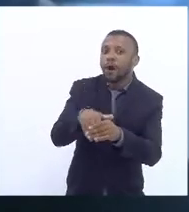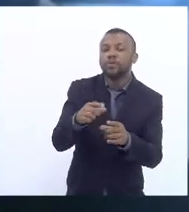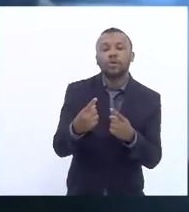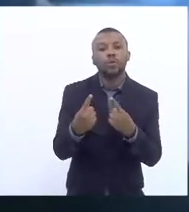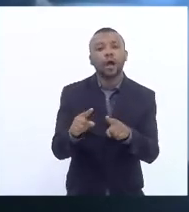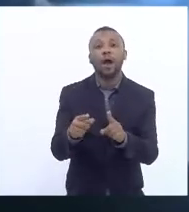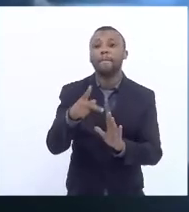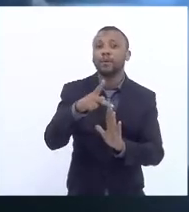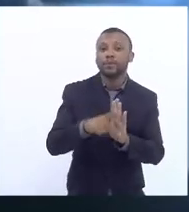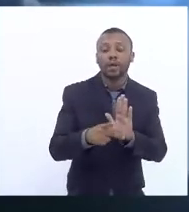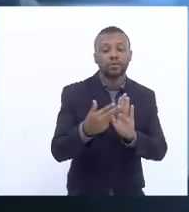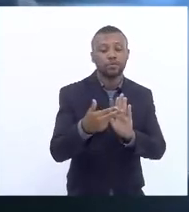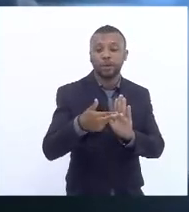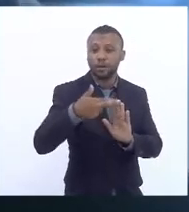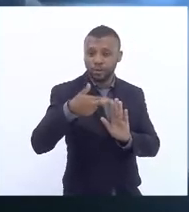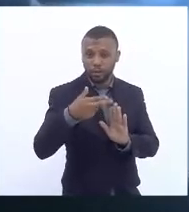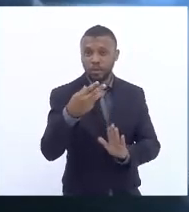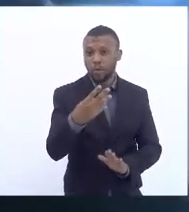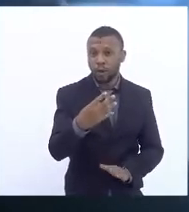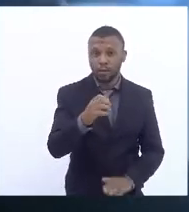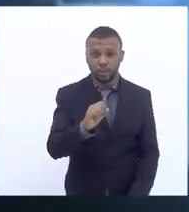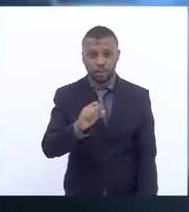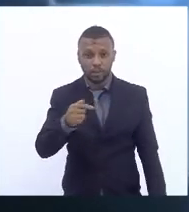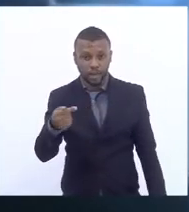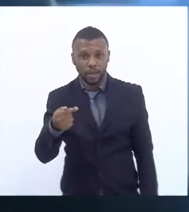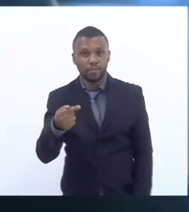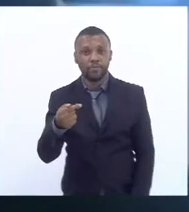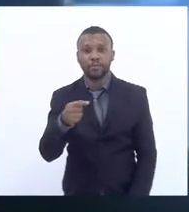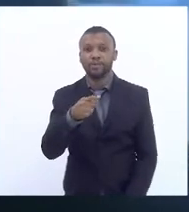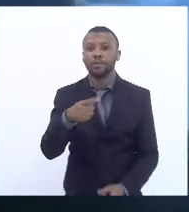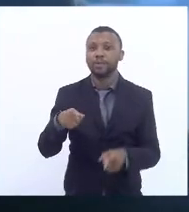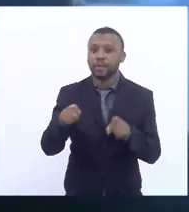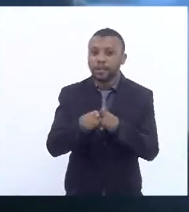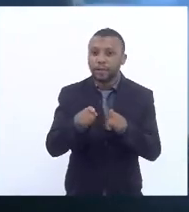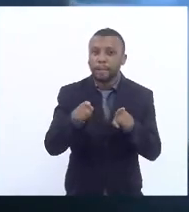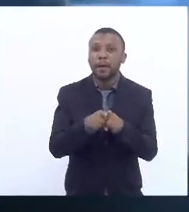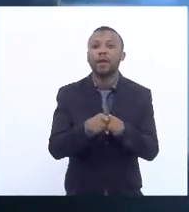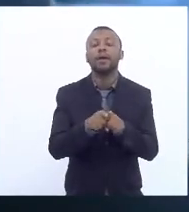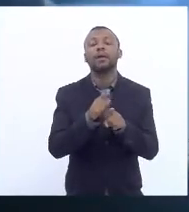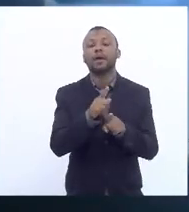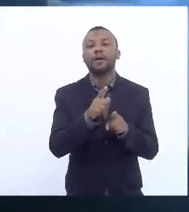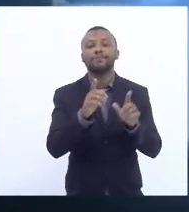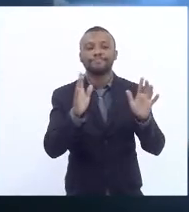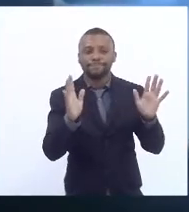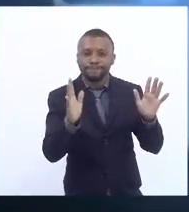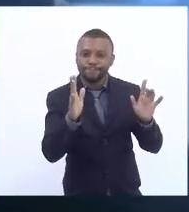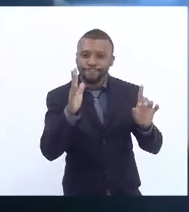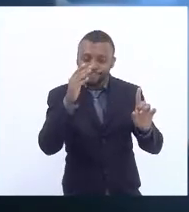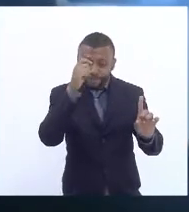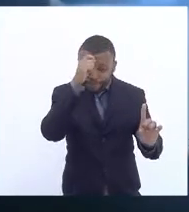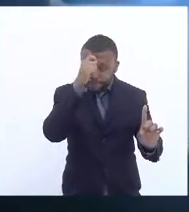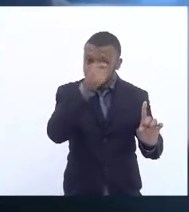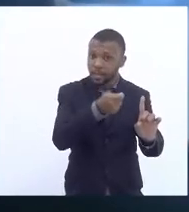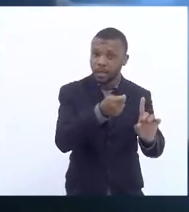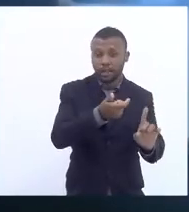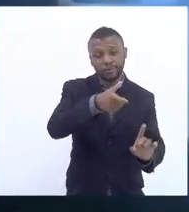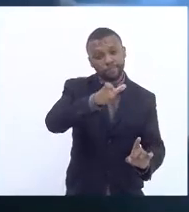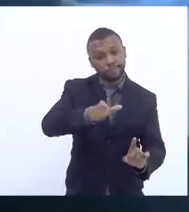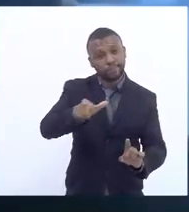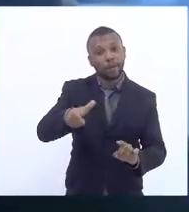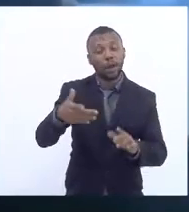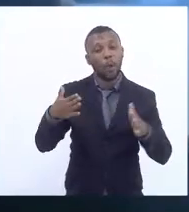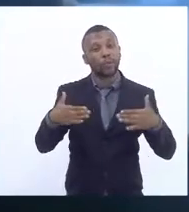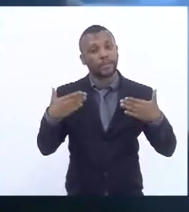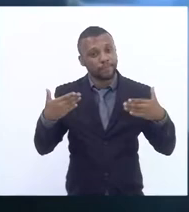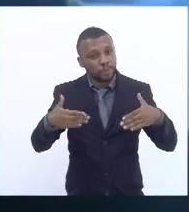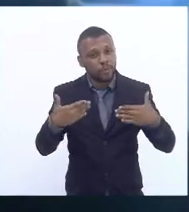ao projeto de resolução 487 e também saudar os animadores culturais, dizendo o